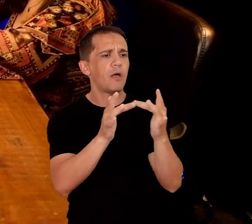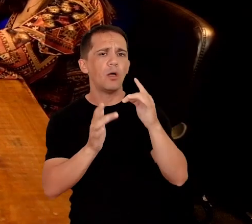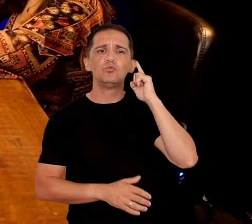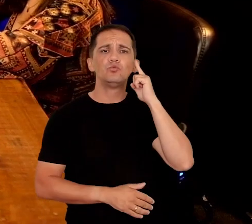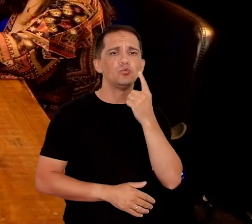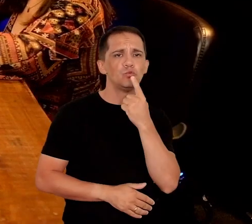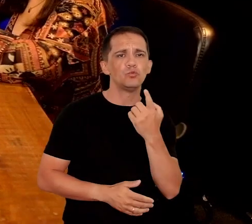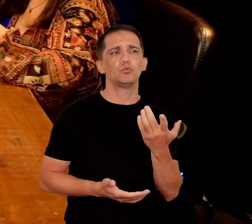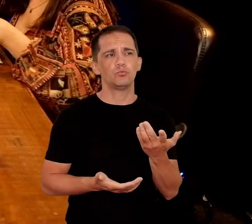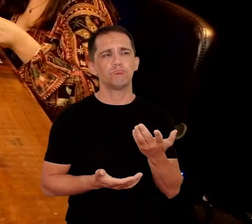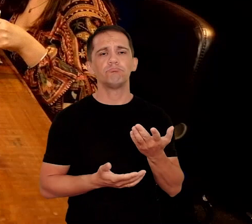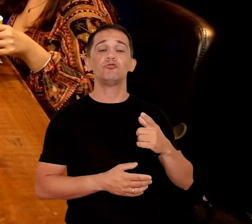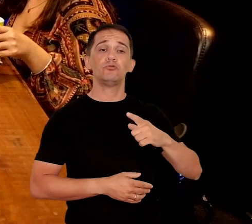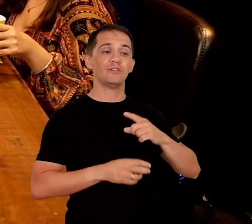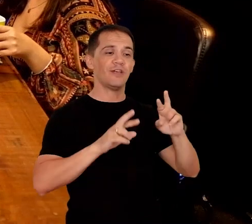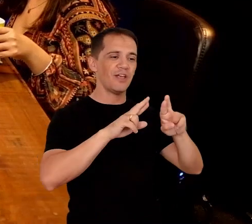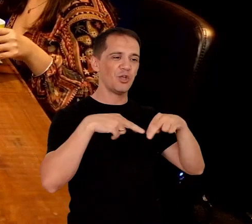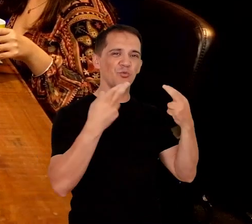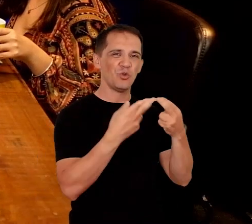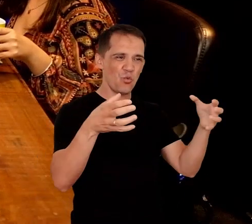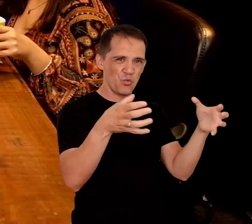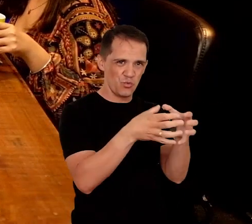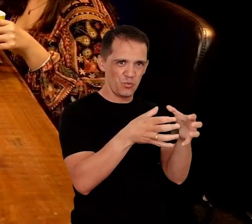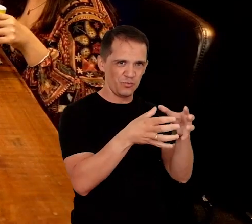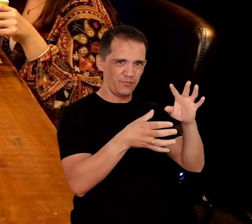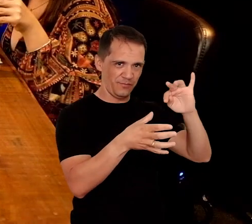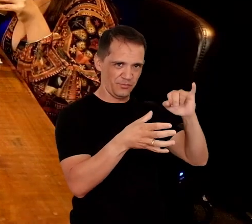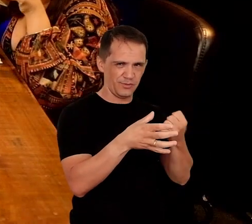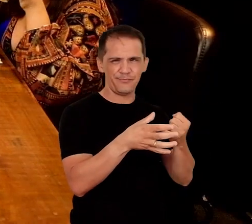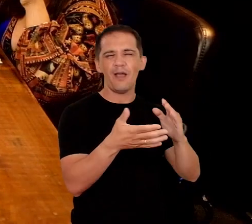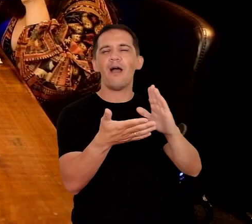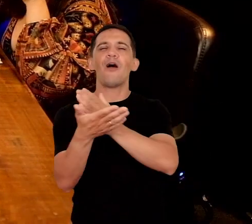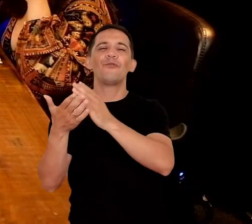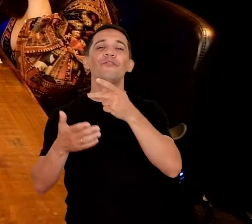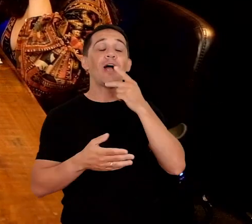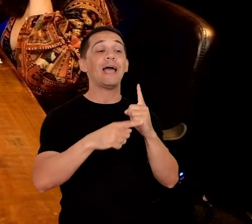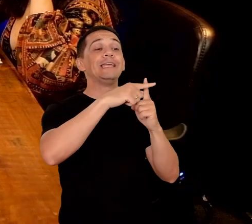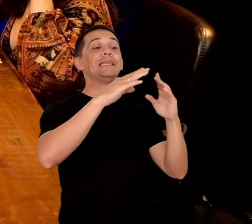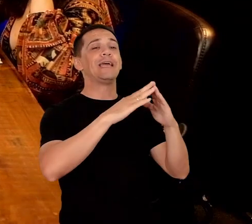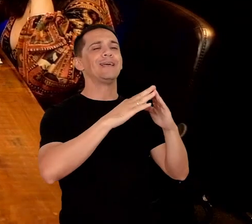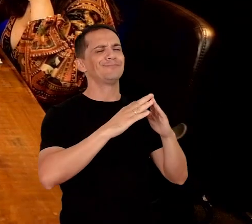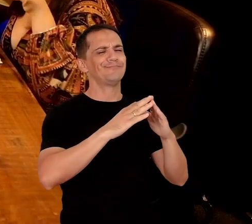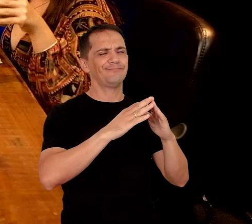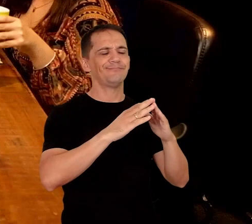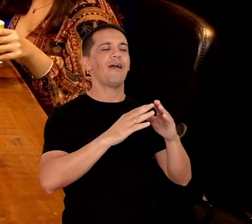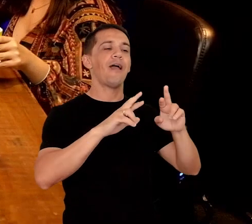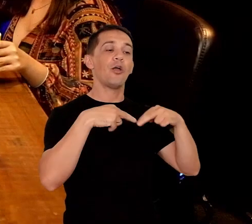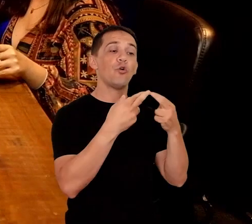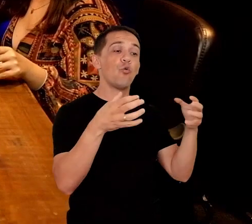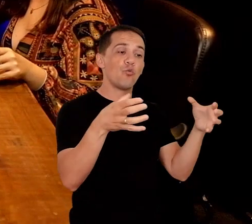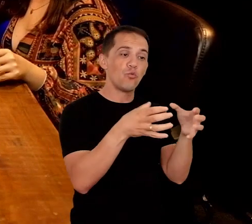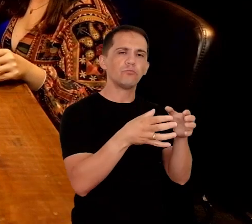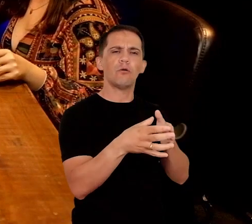ter contato com pessoas surdas. A gente já frequentava uma congregação, que o pessoal chama de igreja, né? Mas uma congregação que